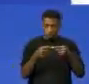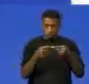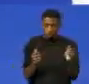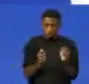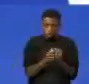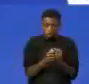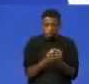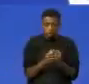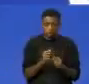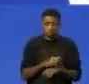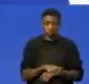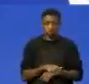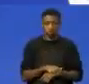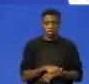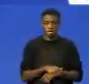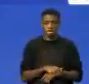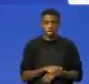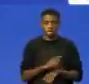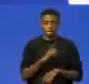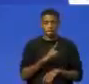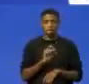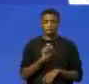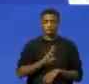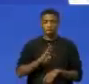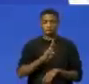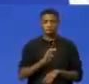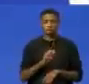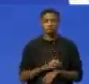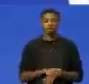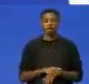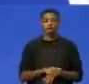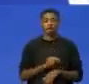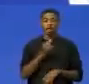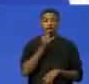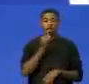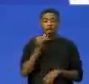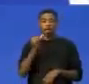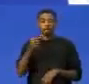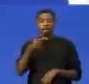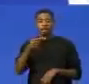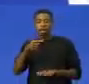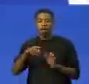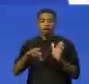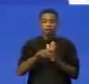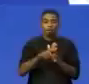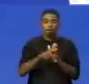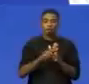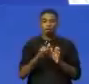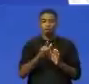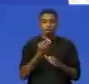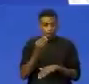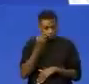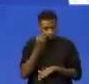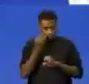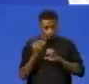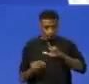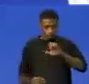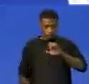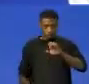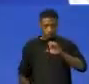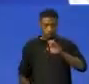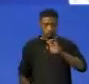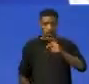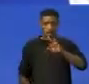o estrangeiro citado no texto, seria a eletronegatividade, a tendência que o flúor tem de atrair elétrons. Então, devido a